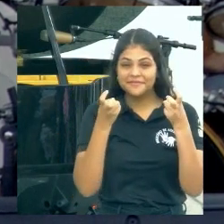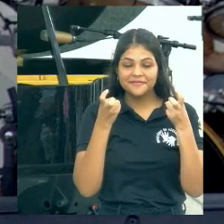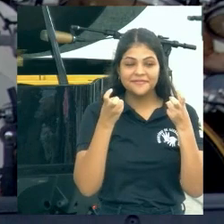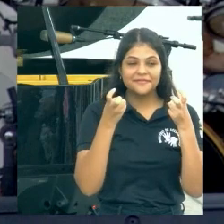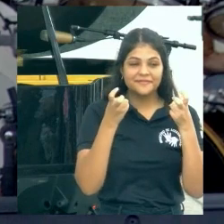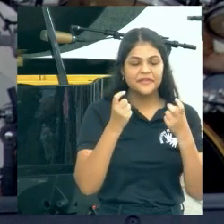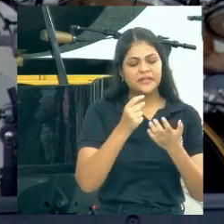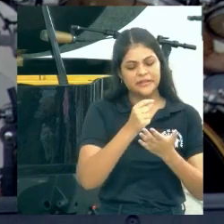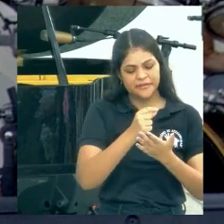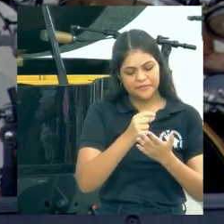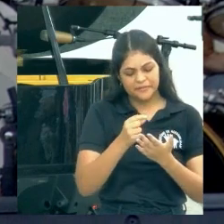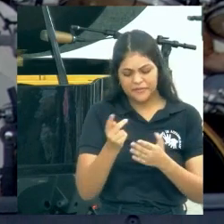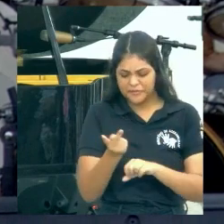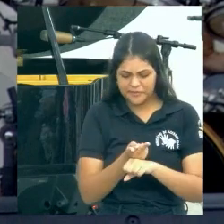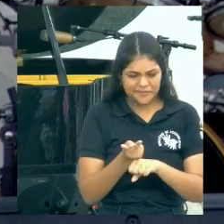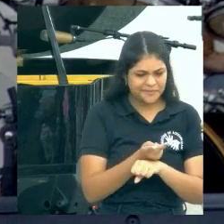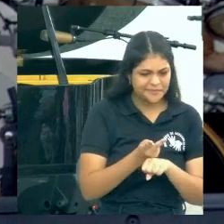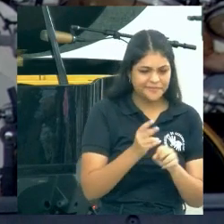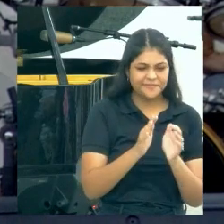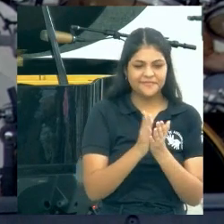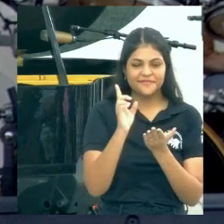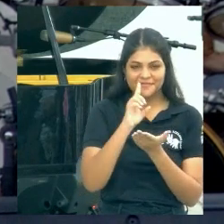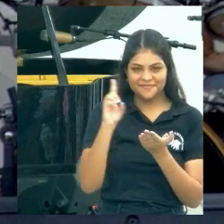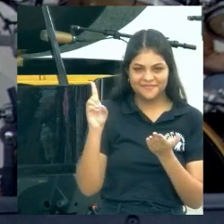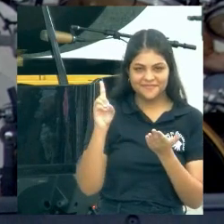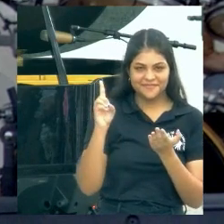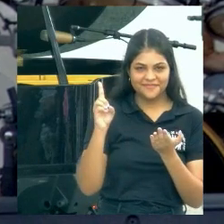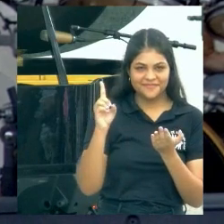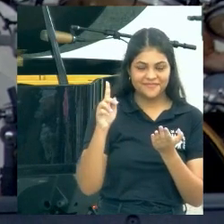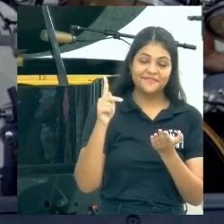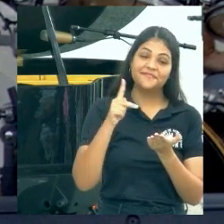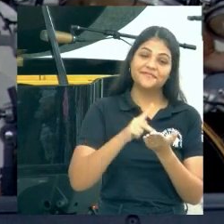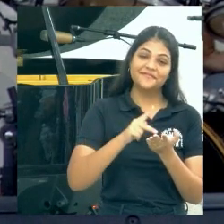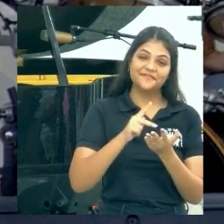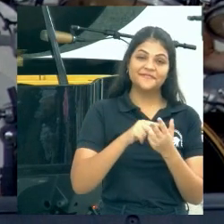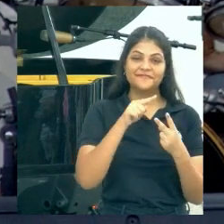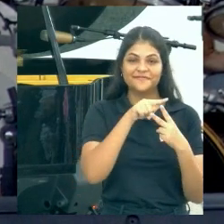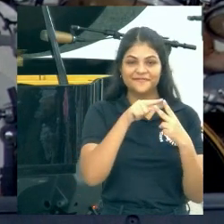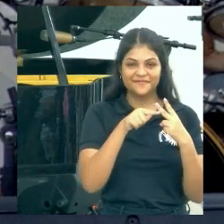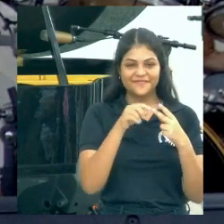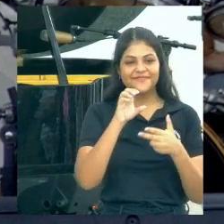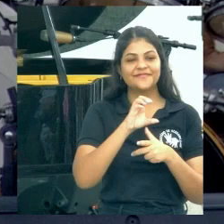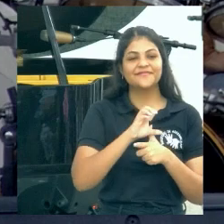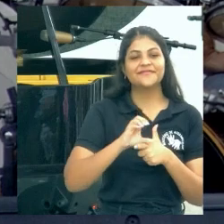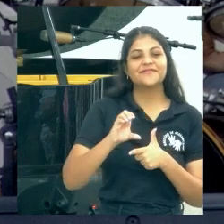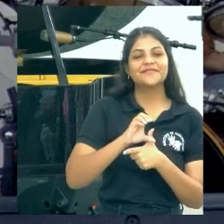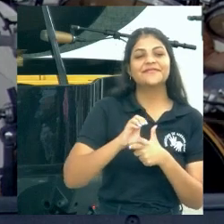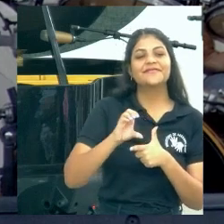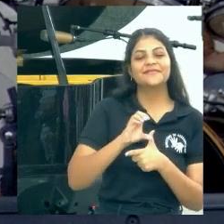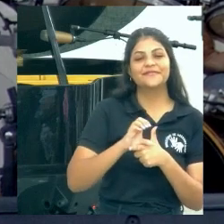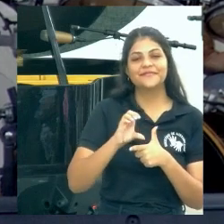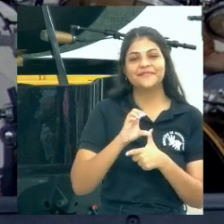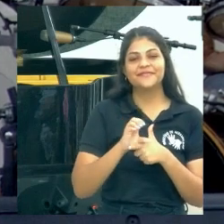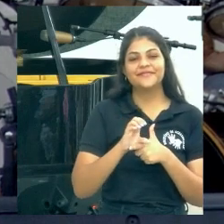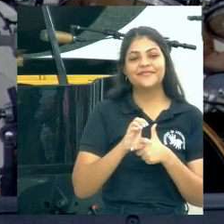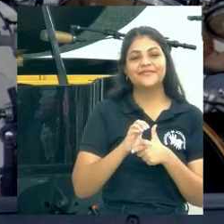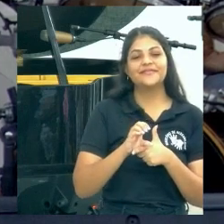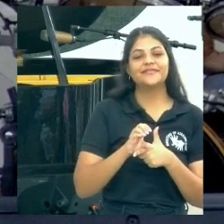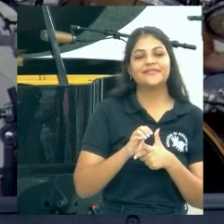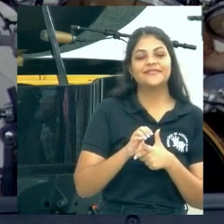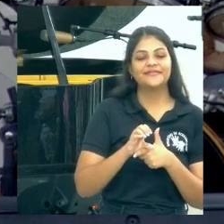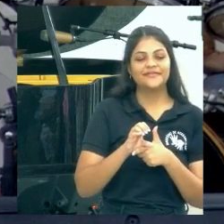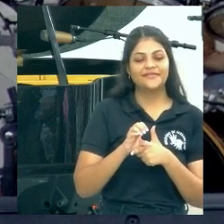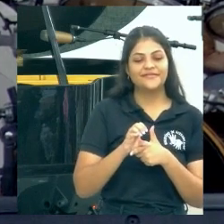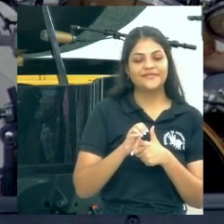texto sagrado, vão para 2 Coríntios. Eu vou demitir, como já disse outras vezes, mas não tive coragem ainda de